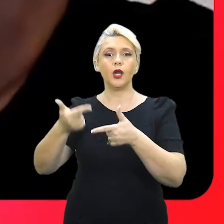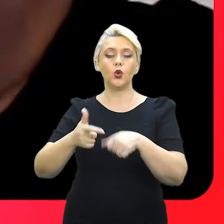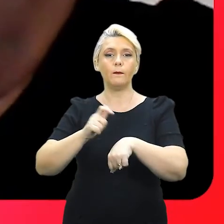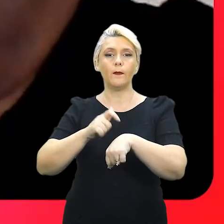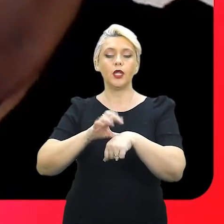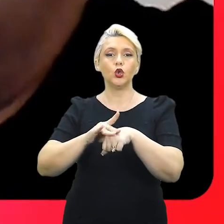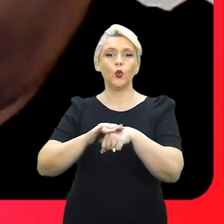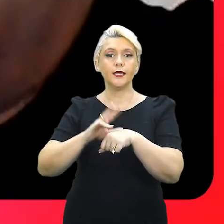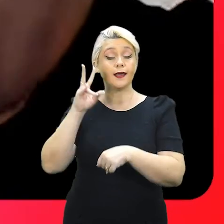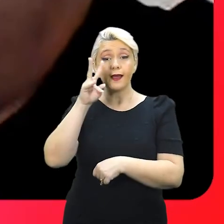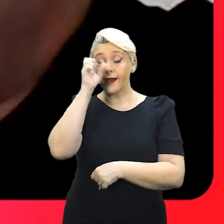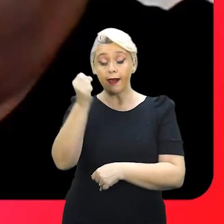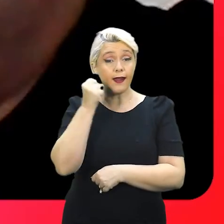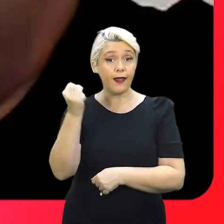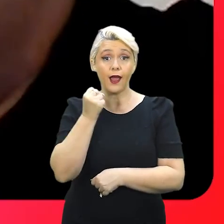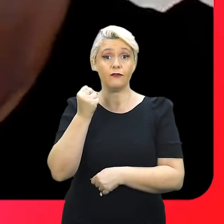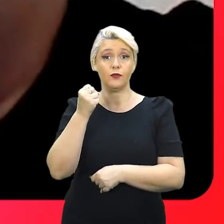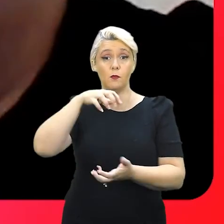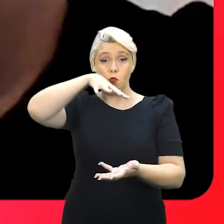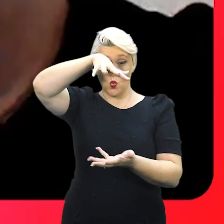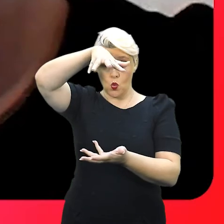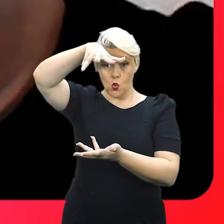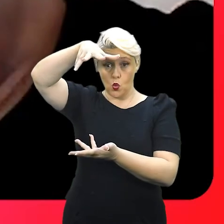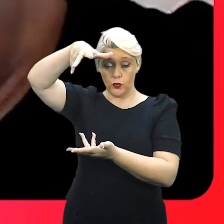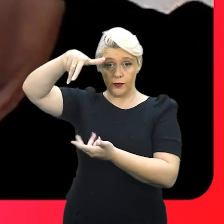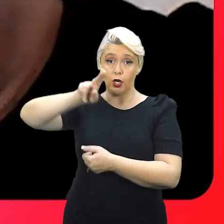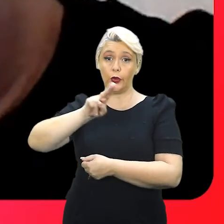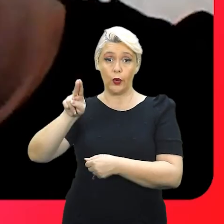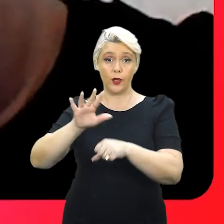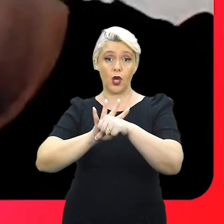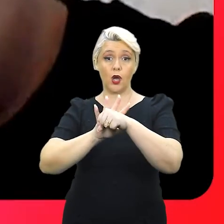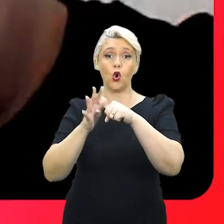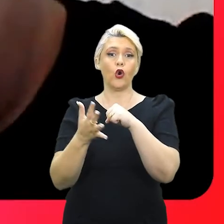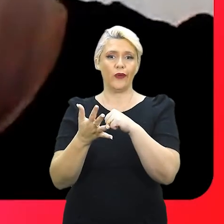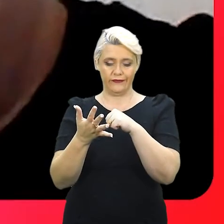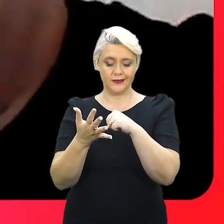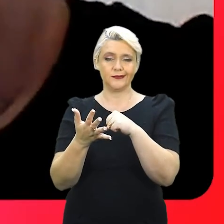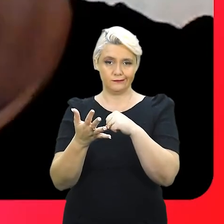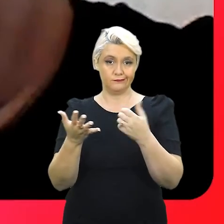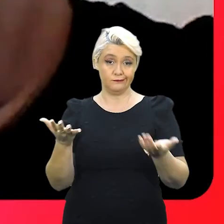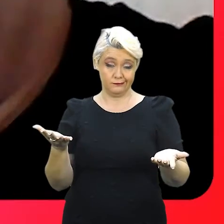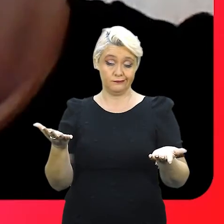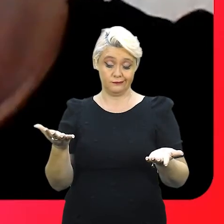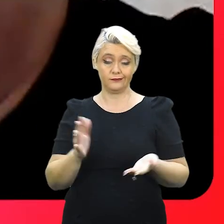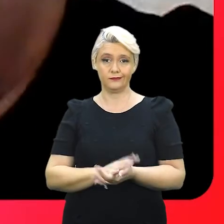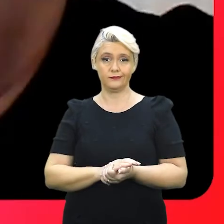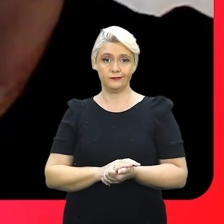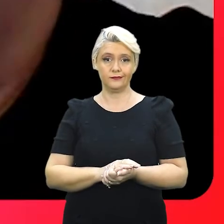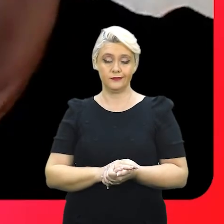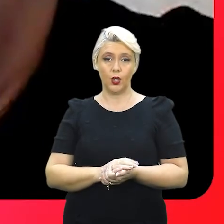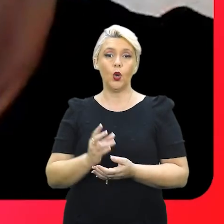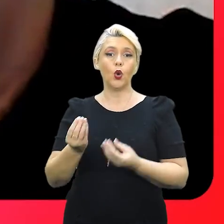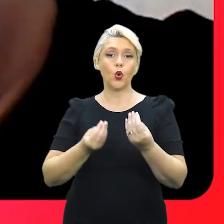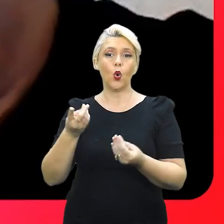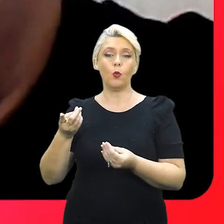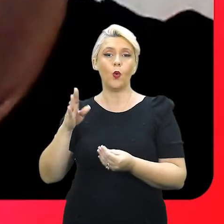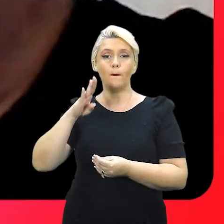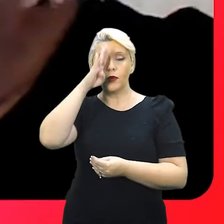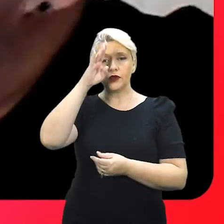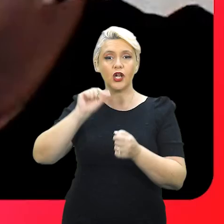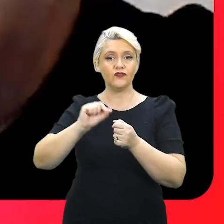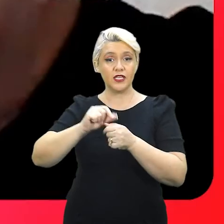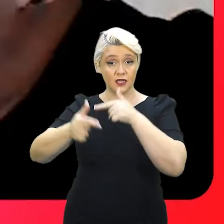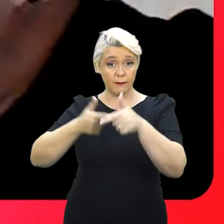que veio ao mundo inteiro, chamada coronavírus, né? Uhum. A forma como enfrentou essa